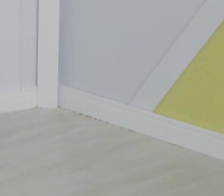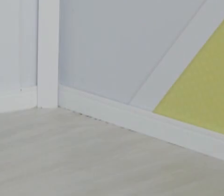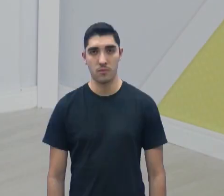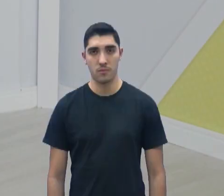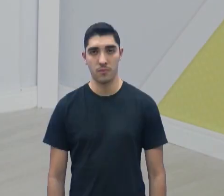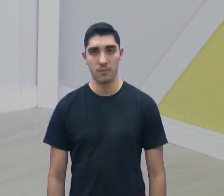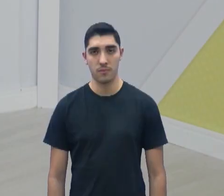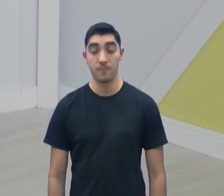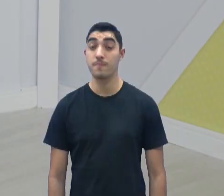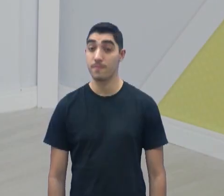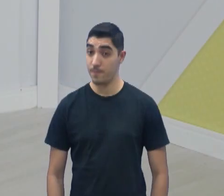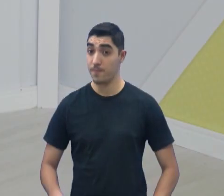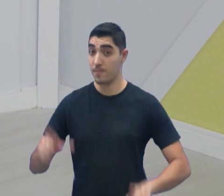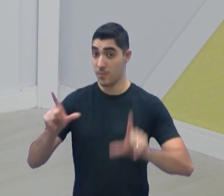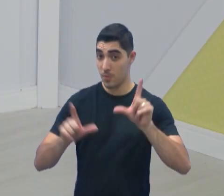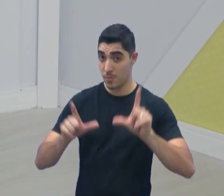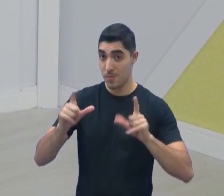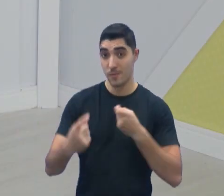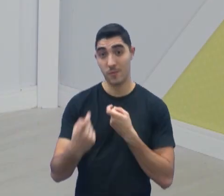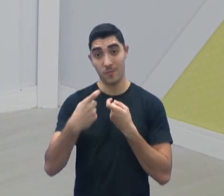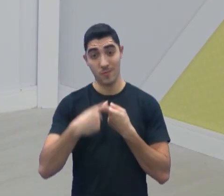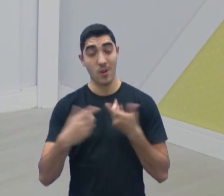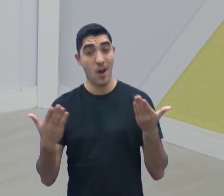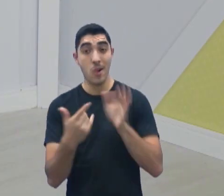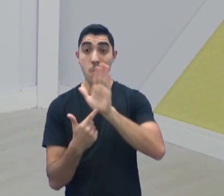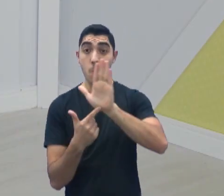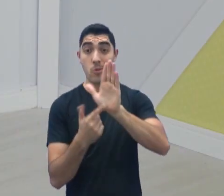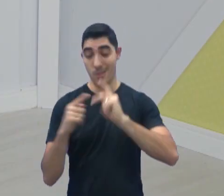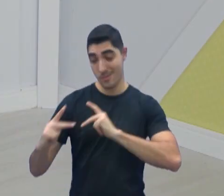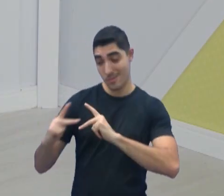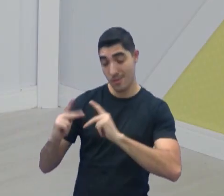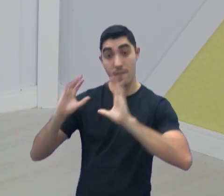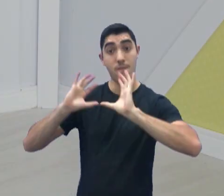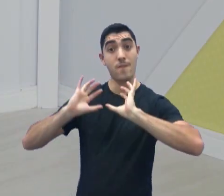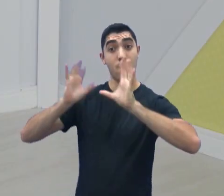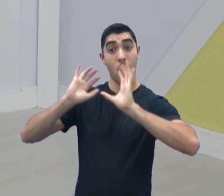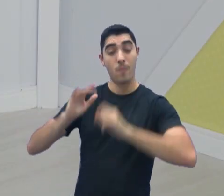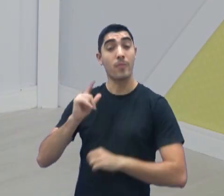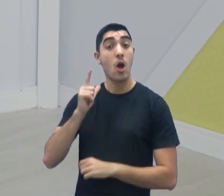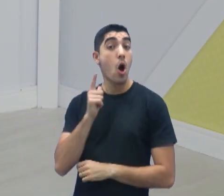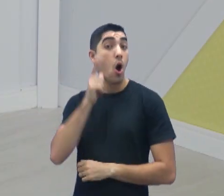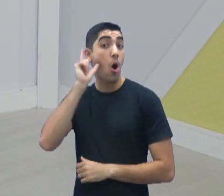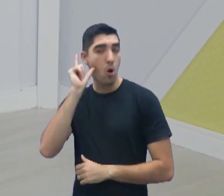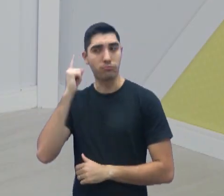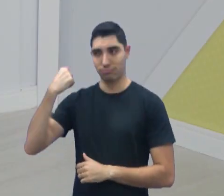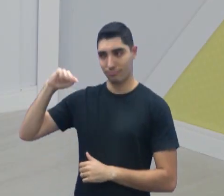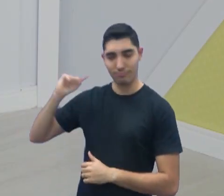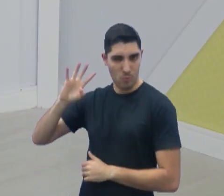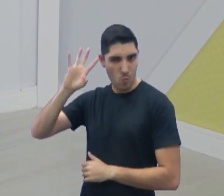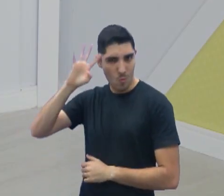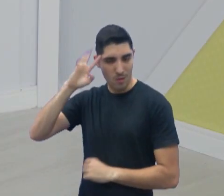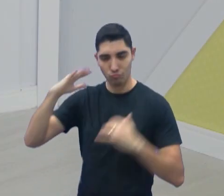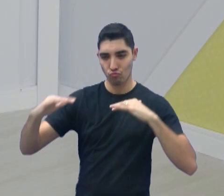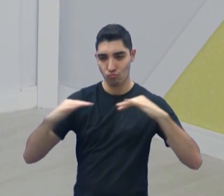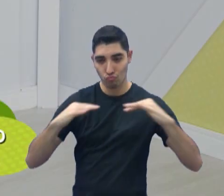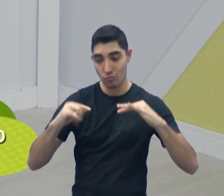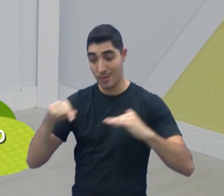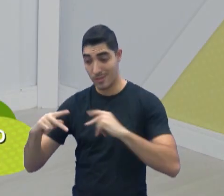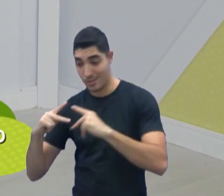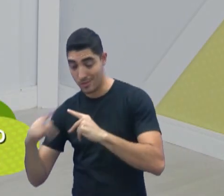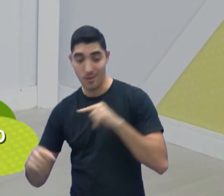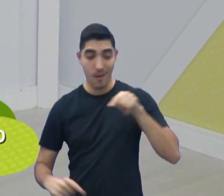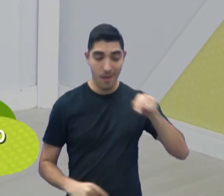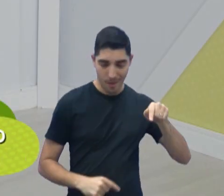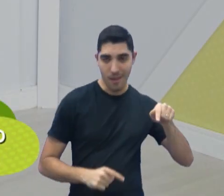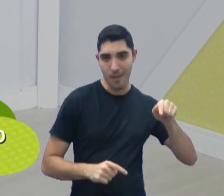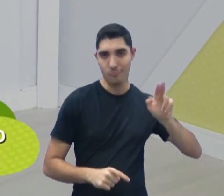Muito bem, de volta com a Hora do Esporte, falando de vôlei. O time do São José entrou em quadra na última quarta-feira na Farmaconde Arena pela segunda